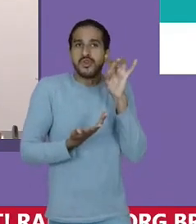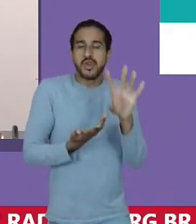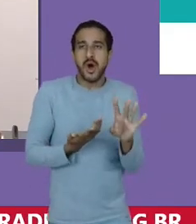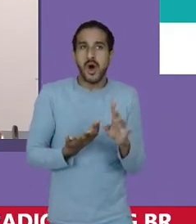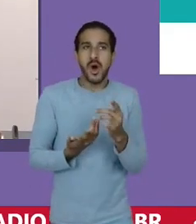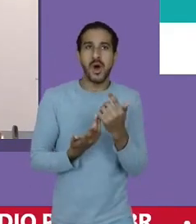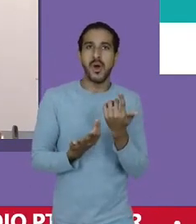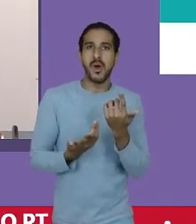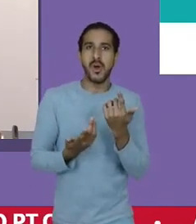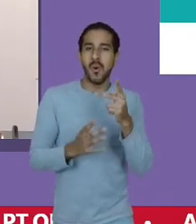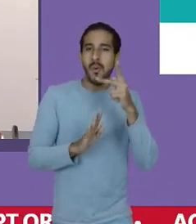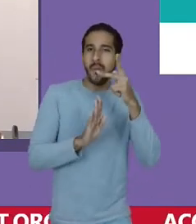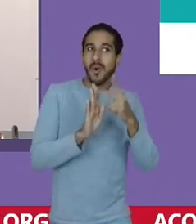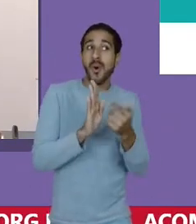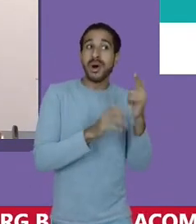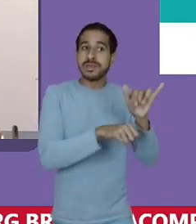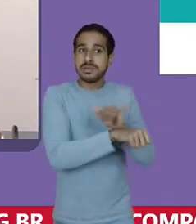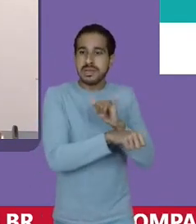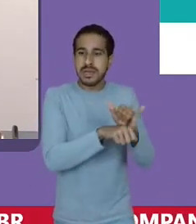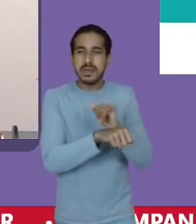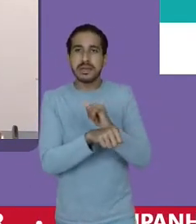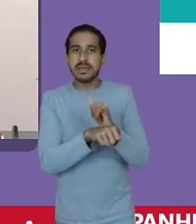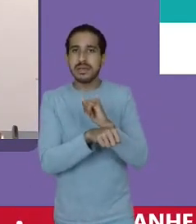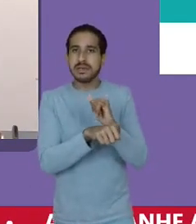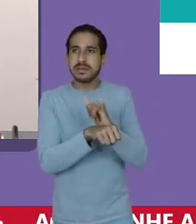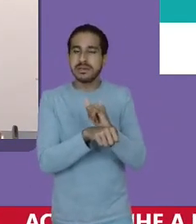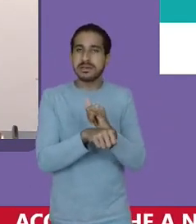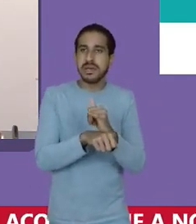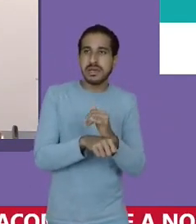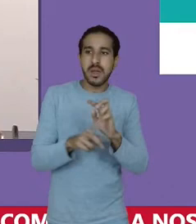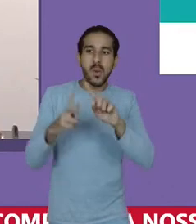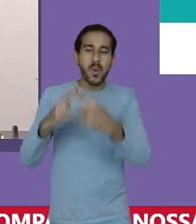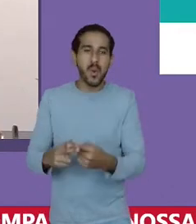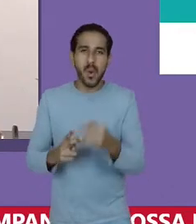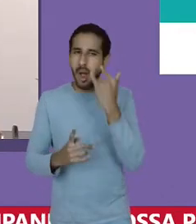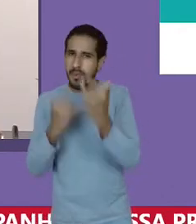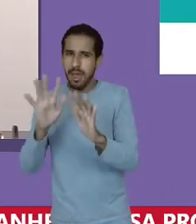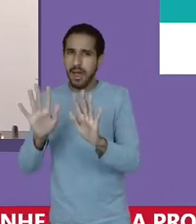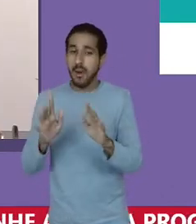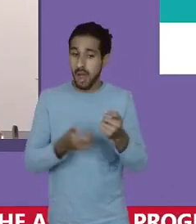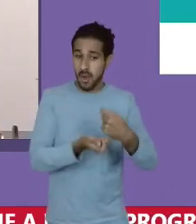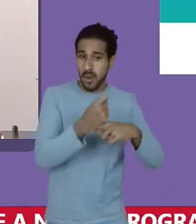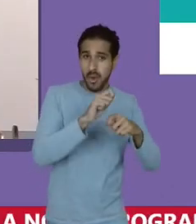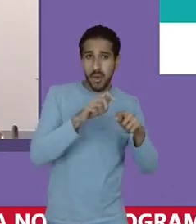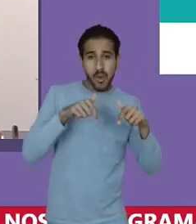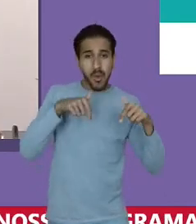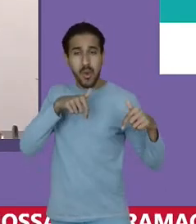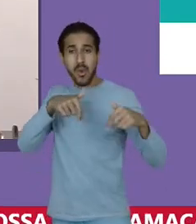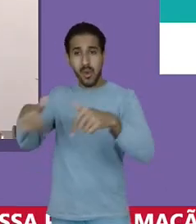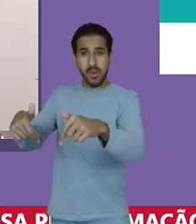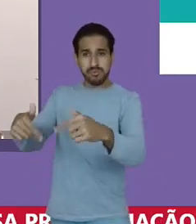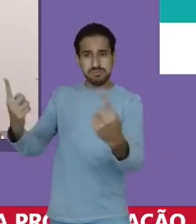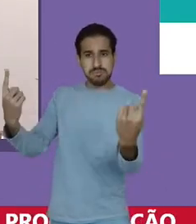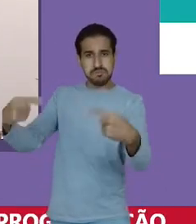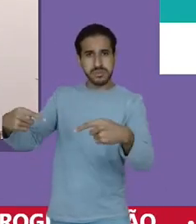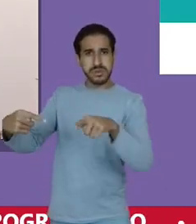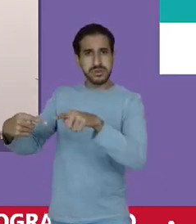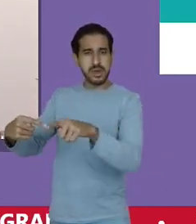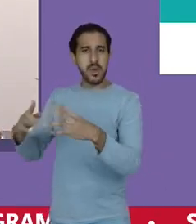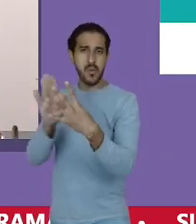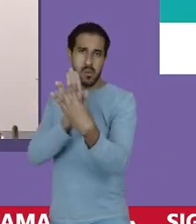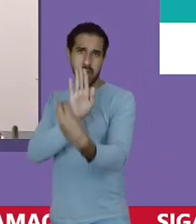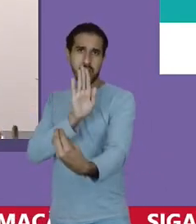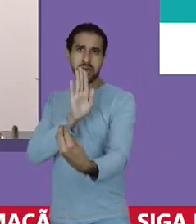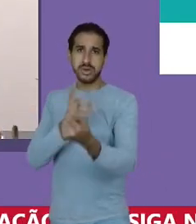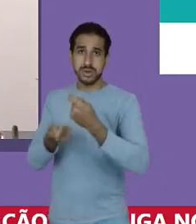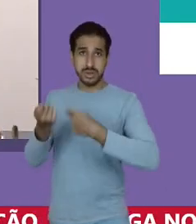B para a economia capitalista. Ela não é isso, ela intenta ser muito mais. Ela intenta ser uma economia de enfrentamento e de disputa de